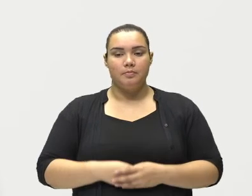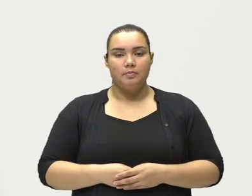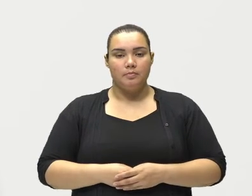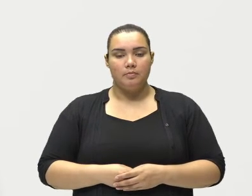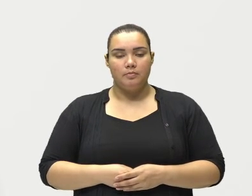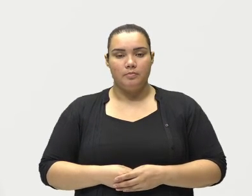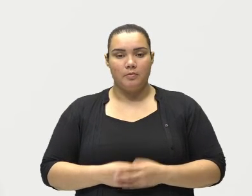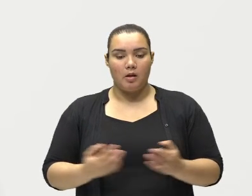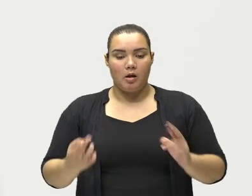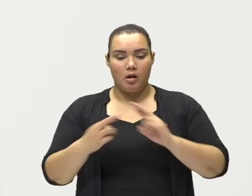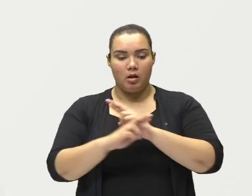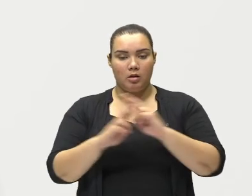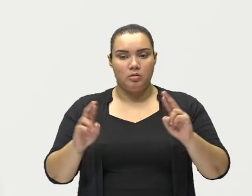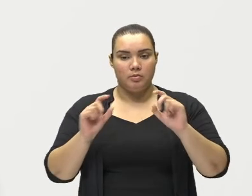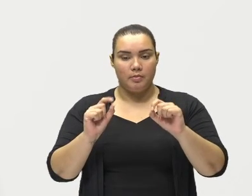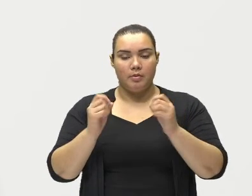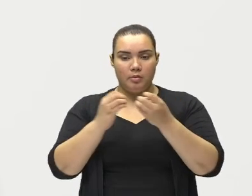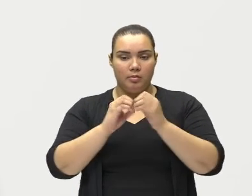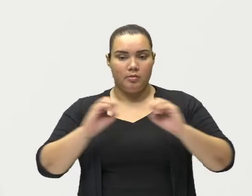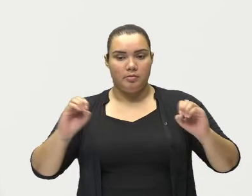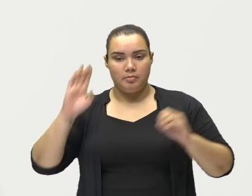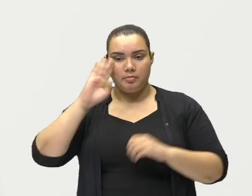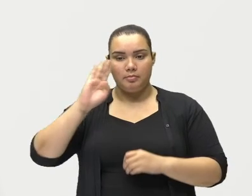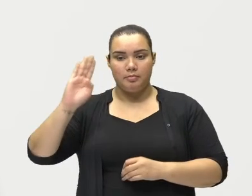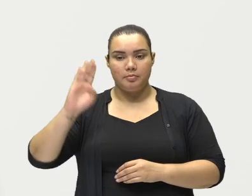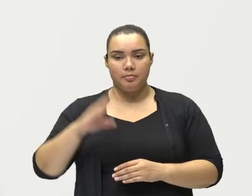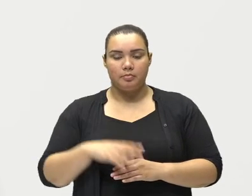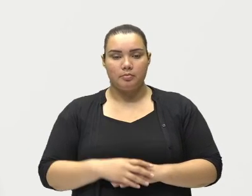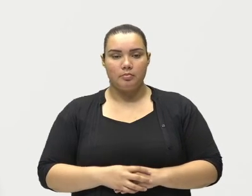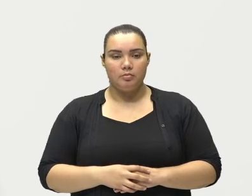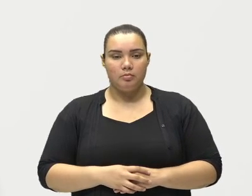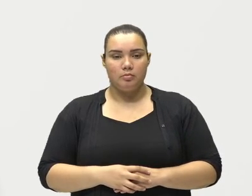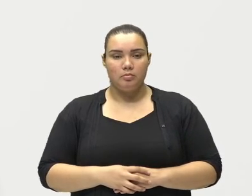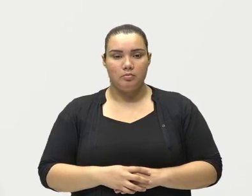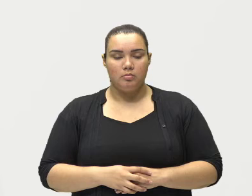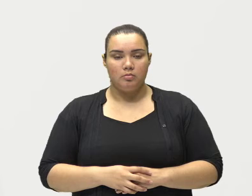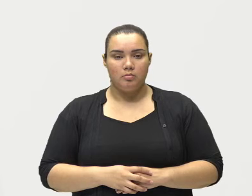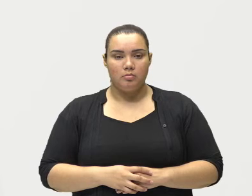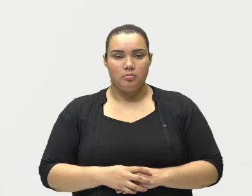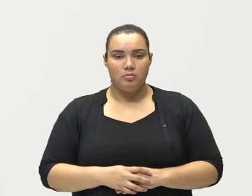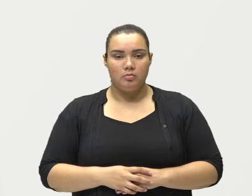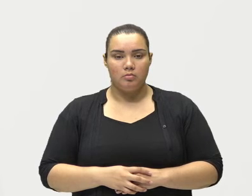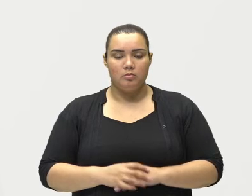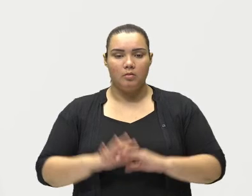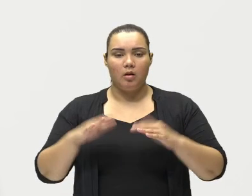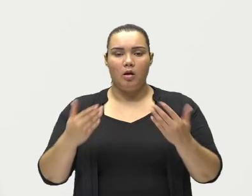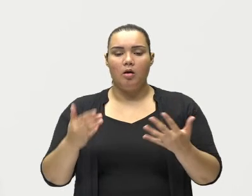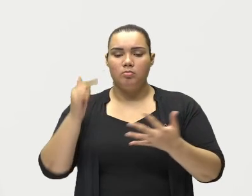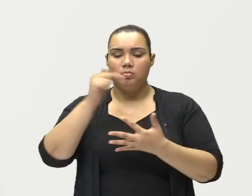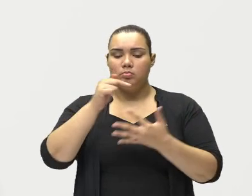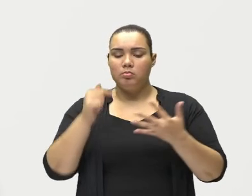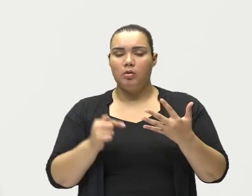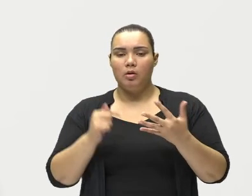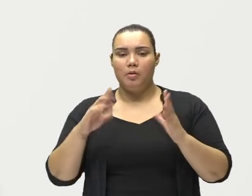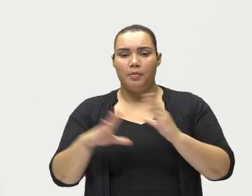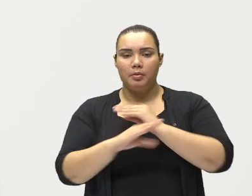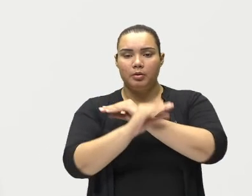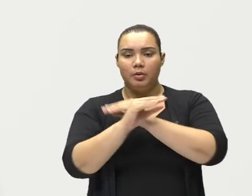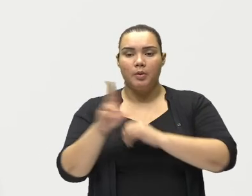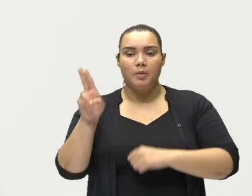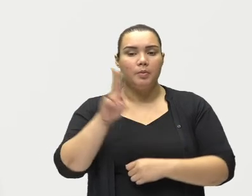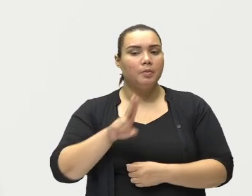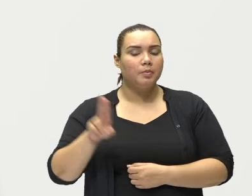em relação à oração principal. Muito bem. Quais são os conectivos que vão indicar